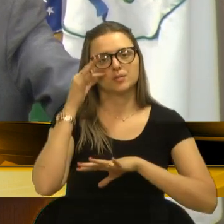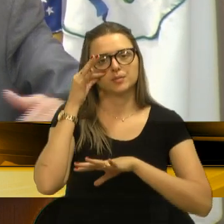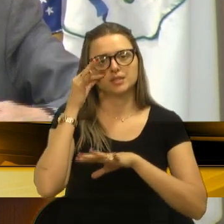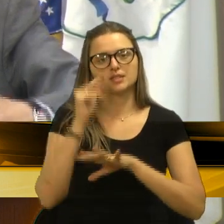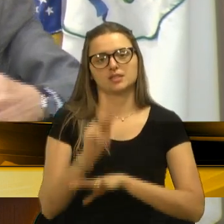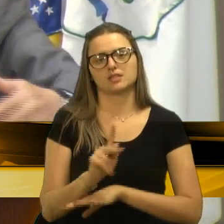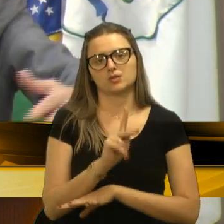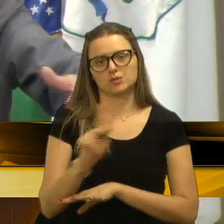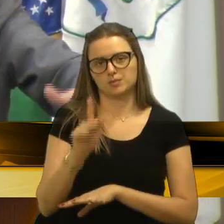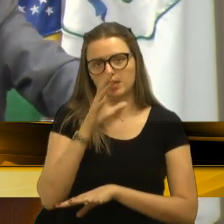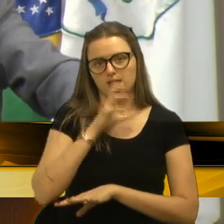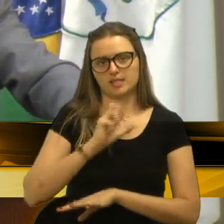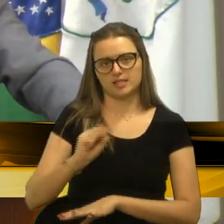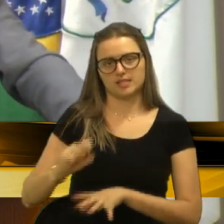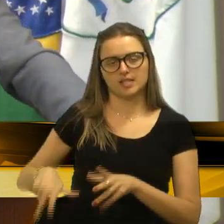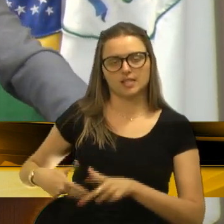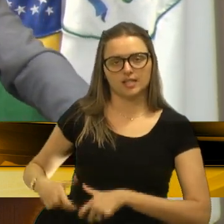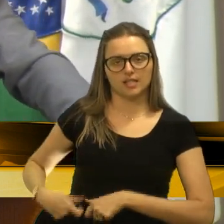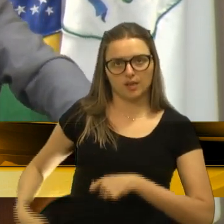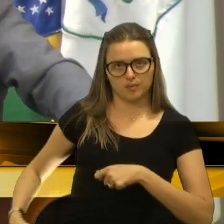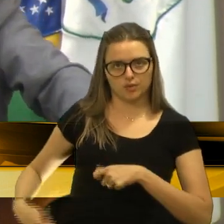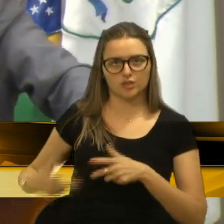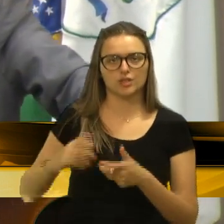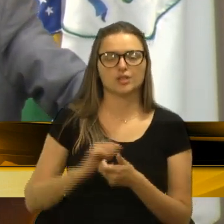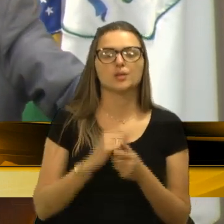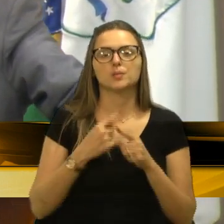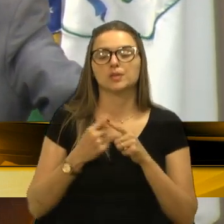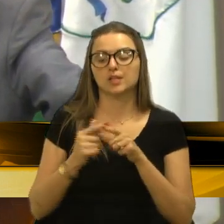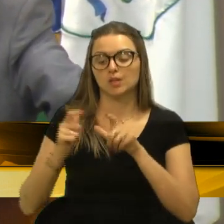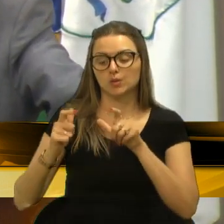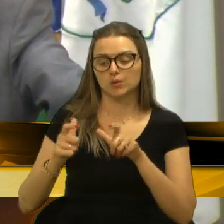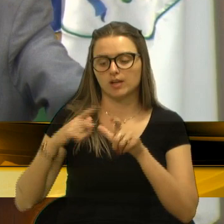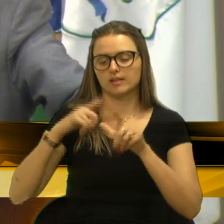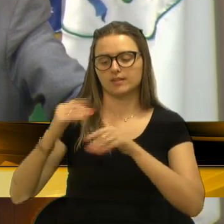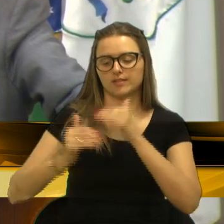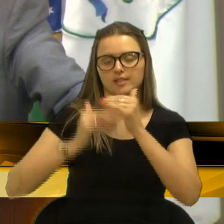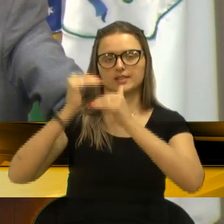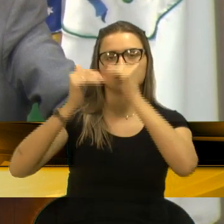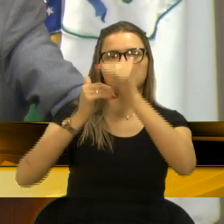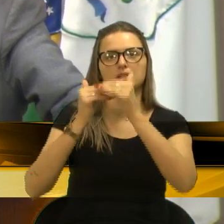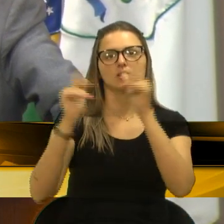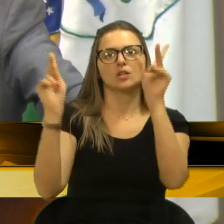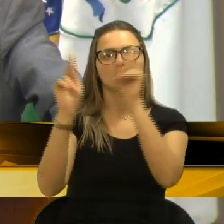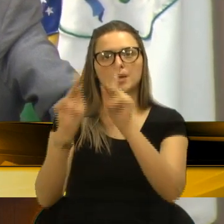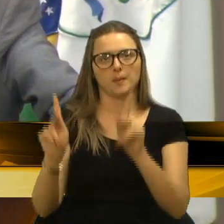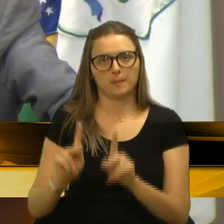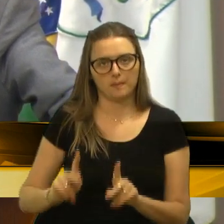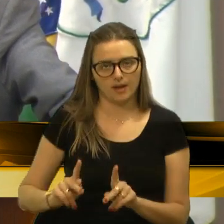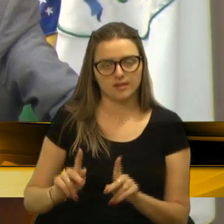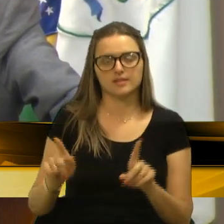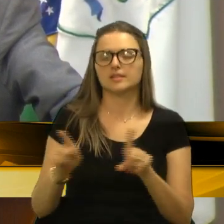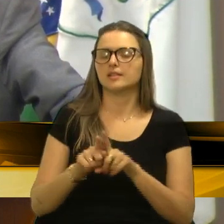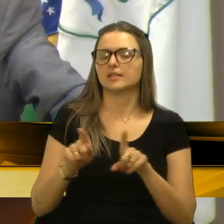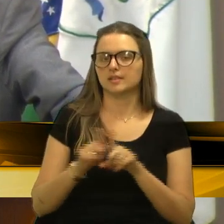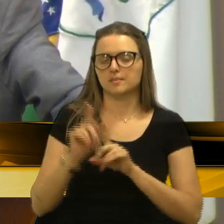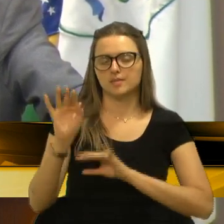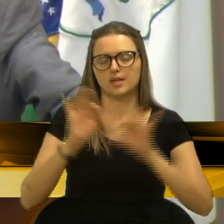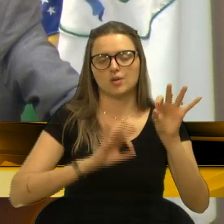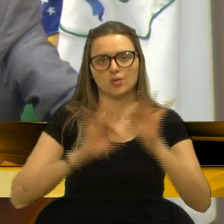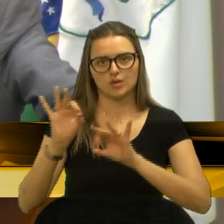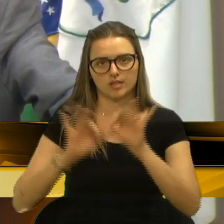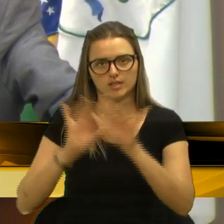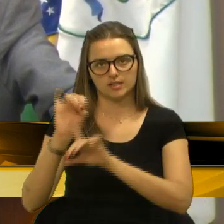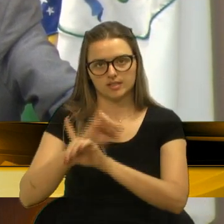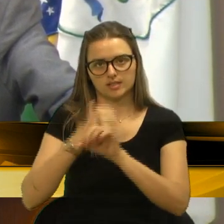porque aonde eles se instalaram, eles trouxeram progresso, paz e, acima de tudo, organização.